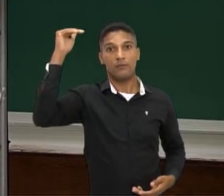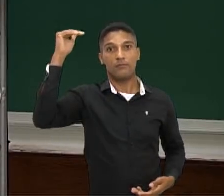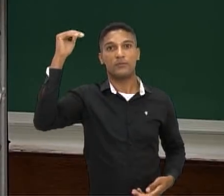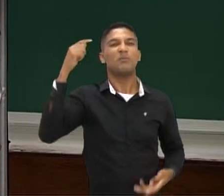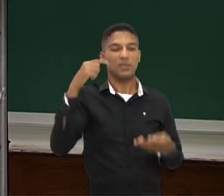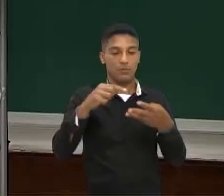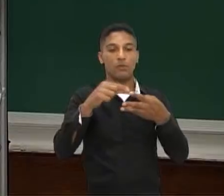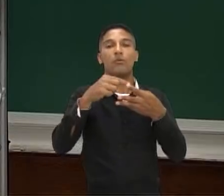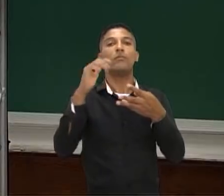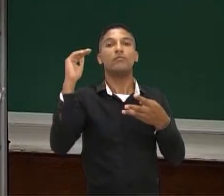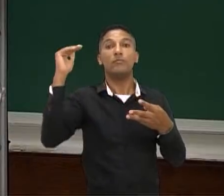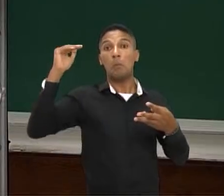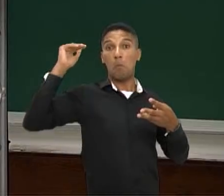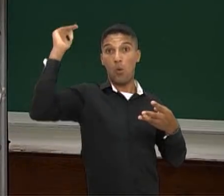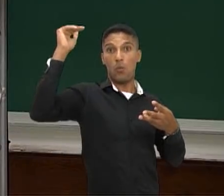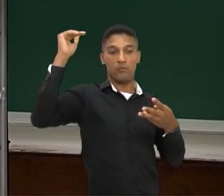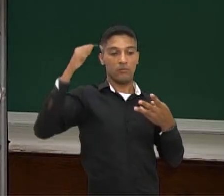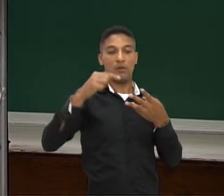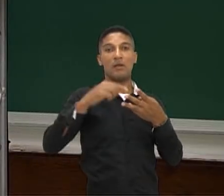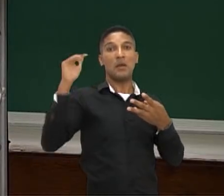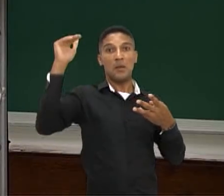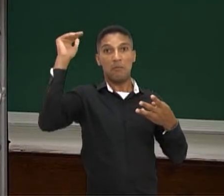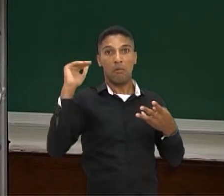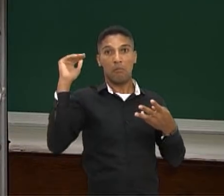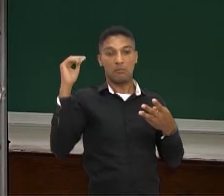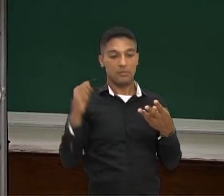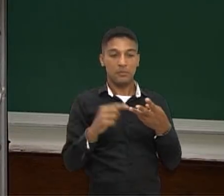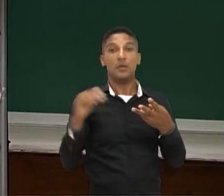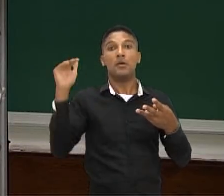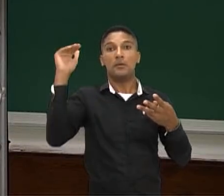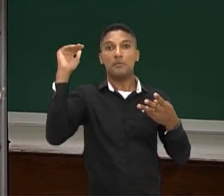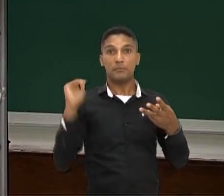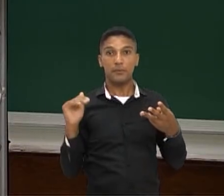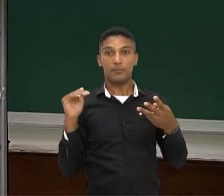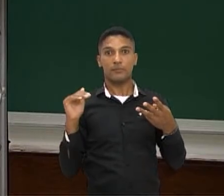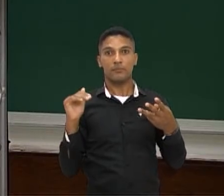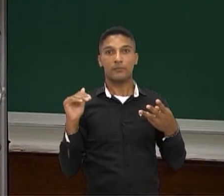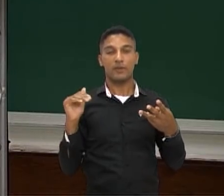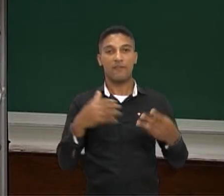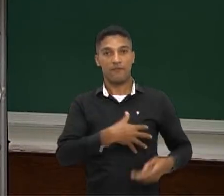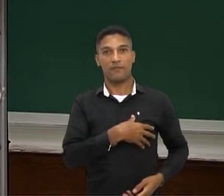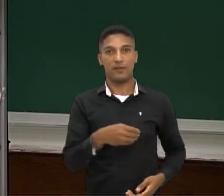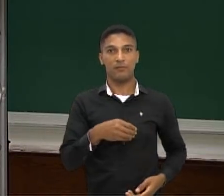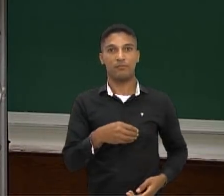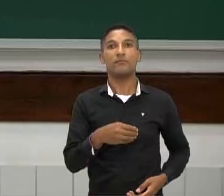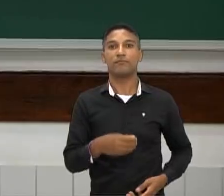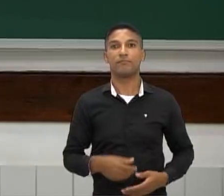dos pronomes demonstrativos, parabéns. Se não conseguiu no exercício, quem sabe agora a gente corrigindo, ficou mais claro para